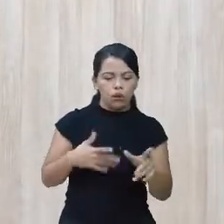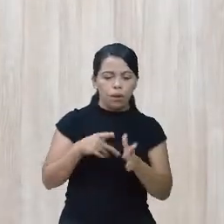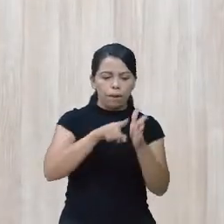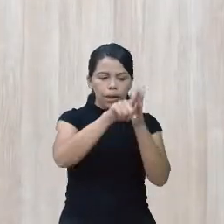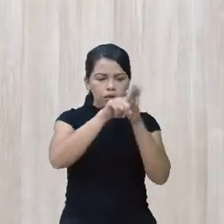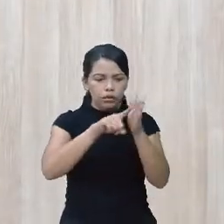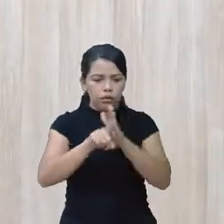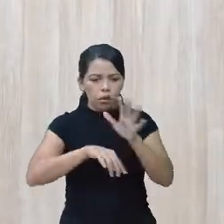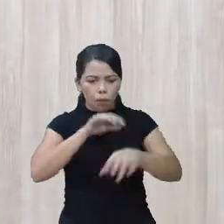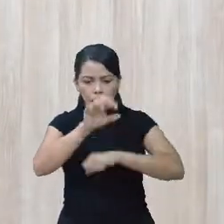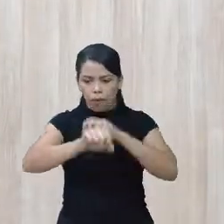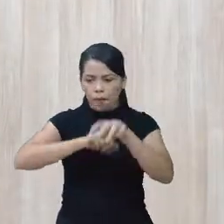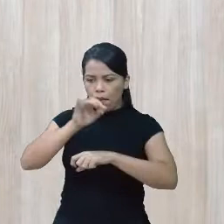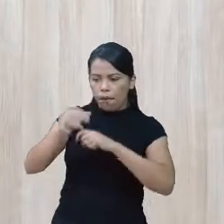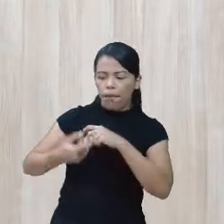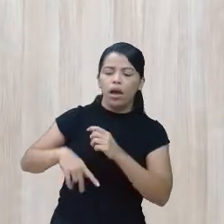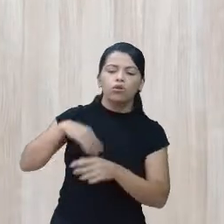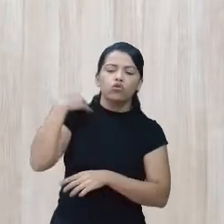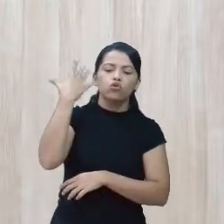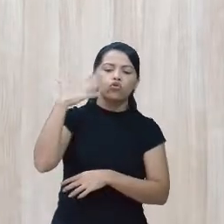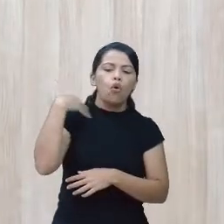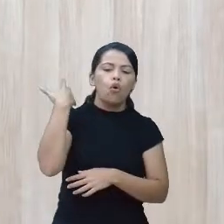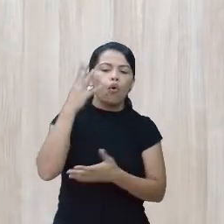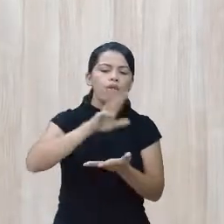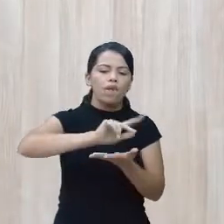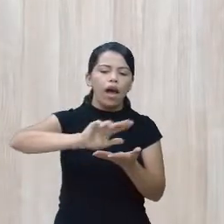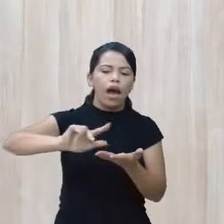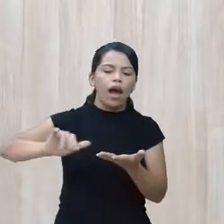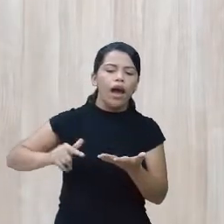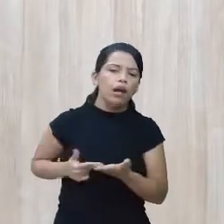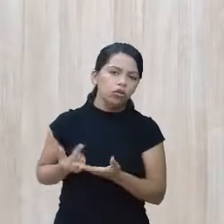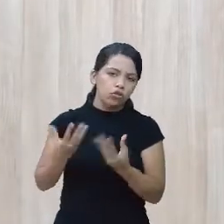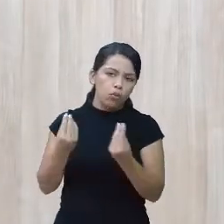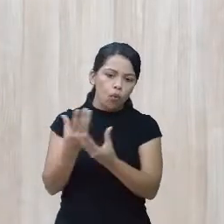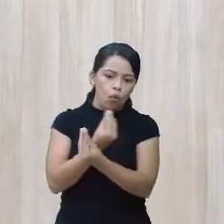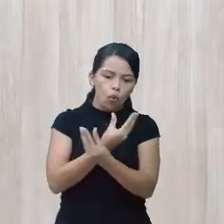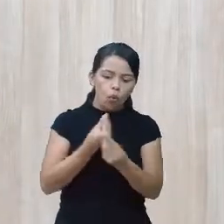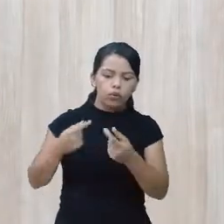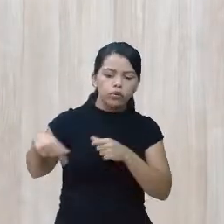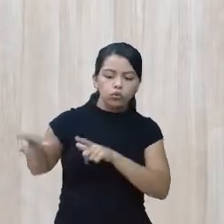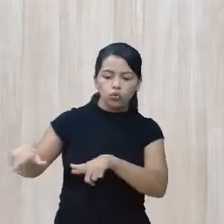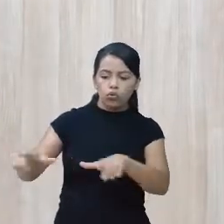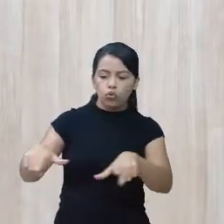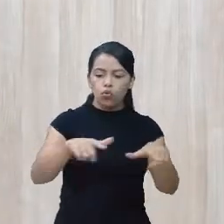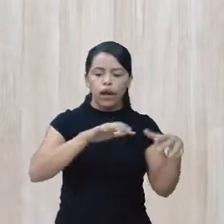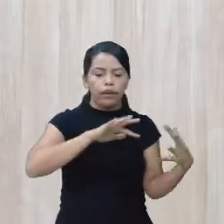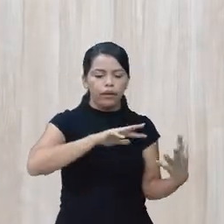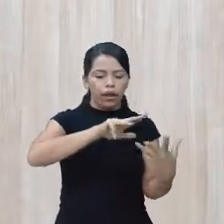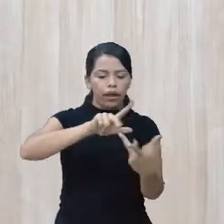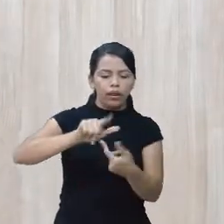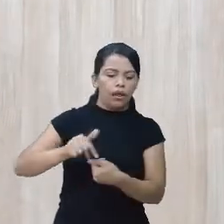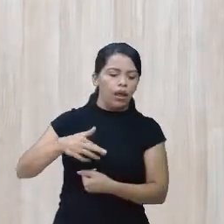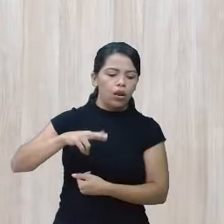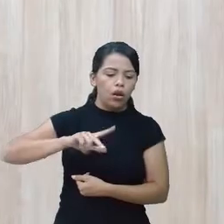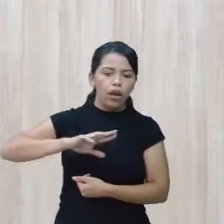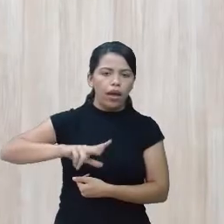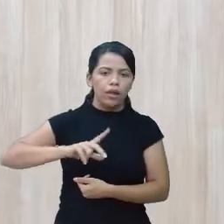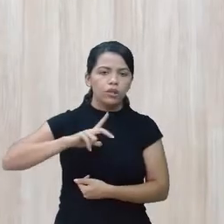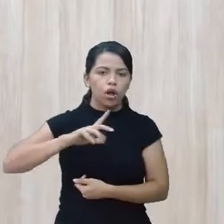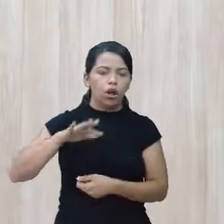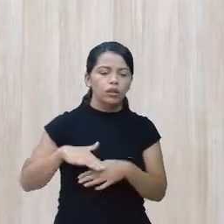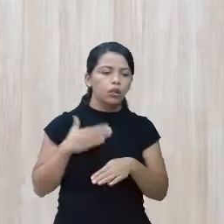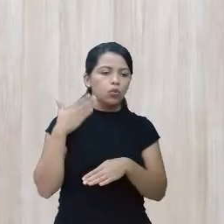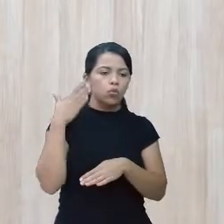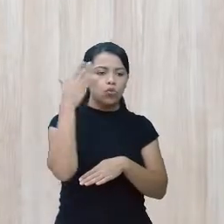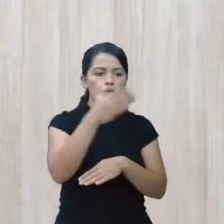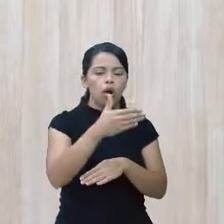as sonoridades dos diversos lugares do planeta Terra, não só dos ambientes remotos, como